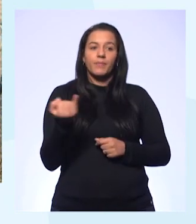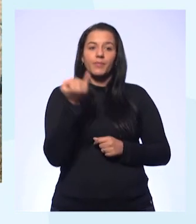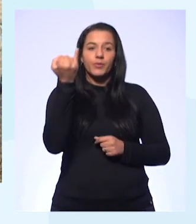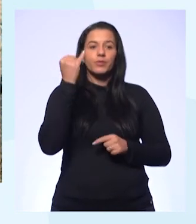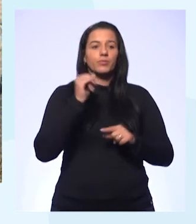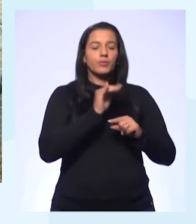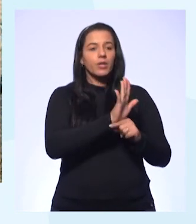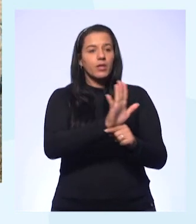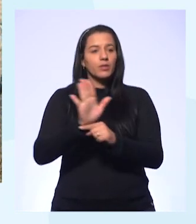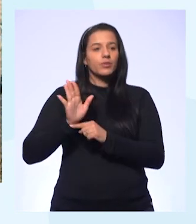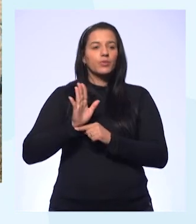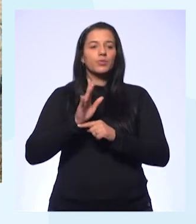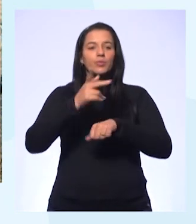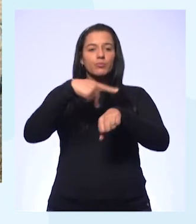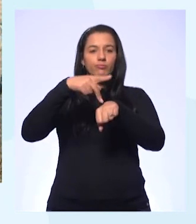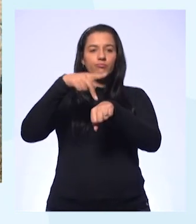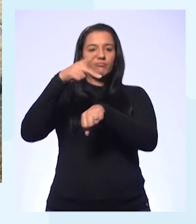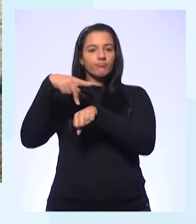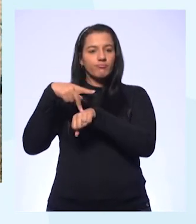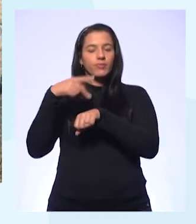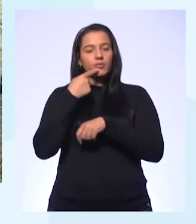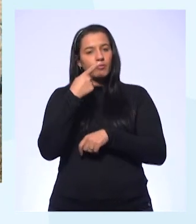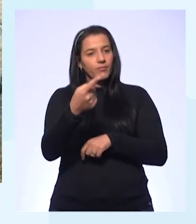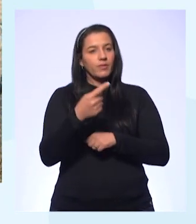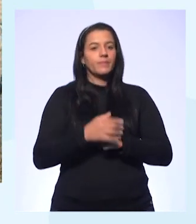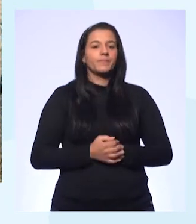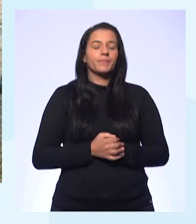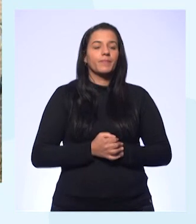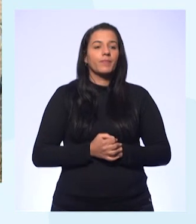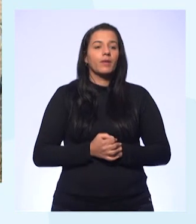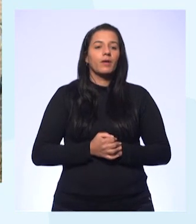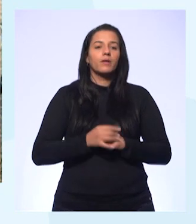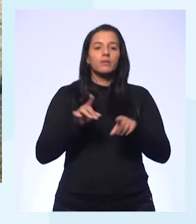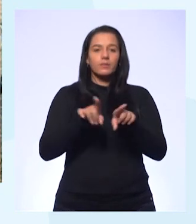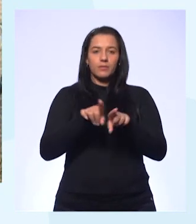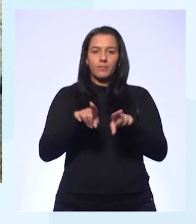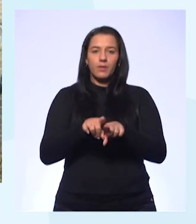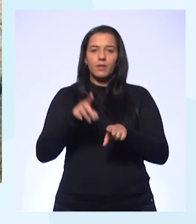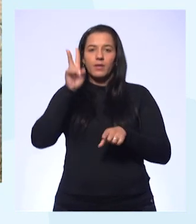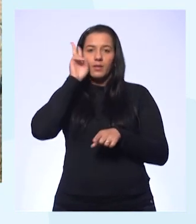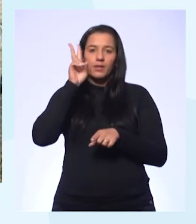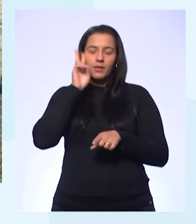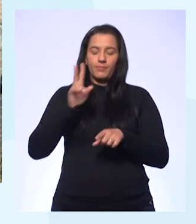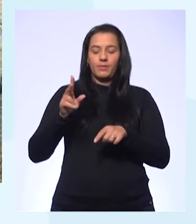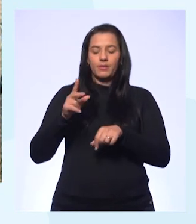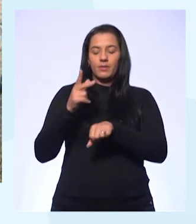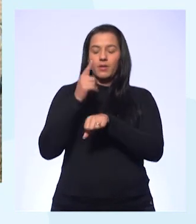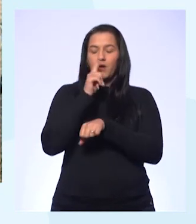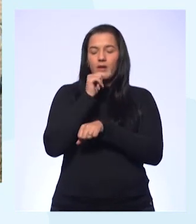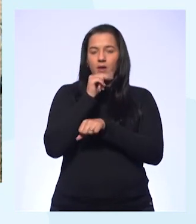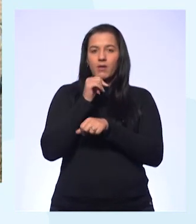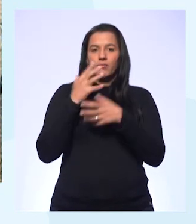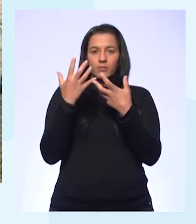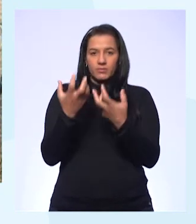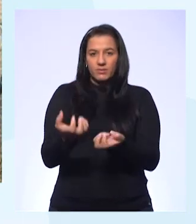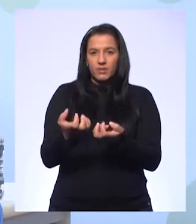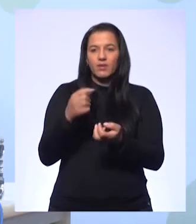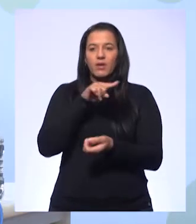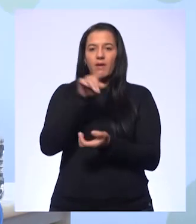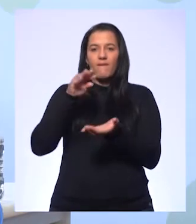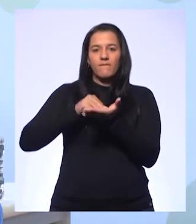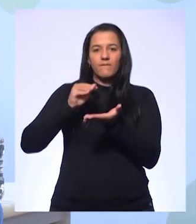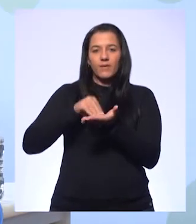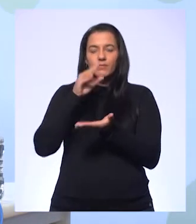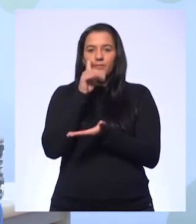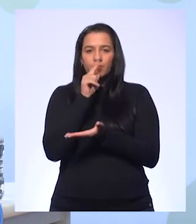os países que eu citei para vocês. Então imagina quando na época de seca, a falta de água que acontece nesses